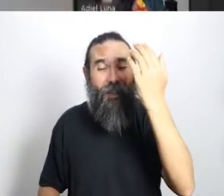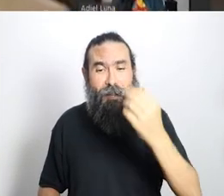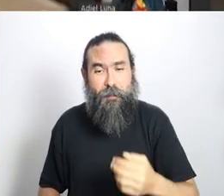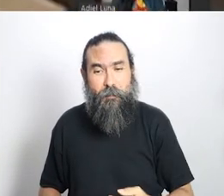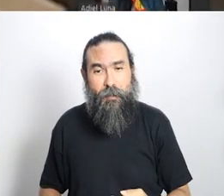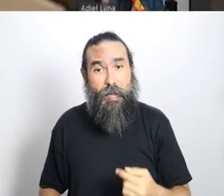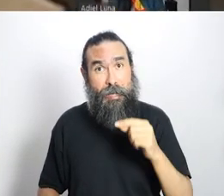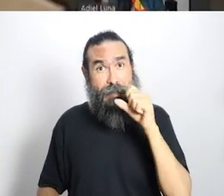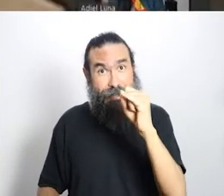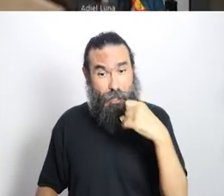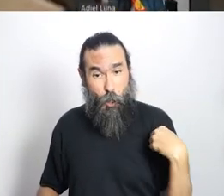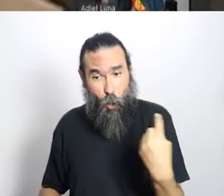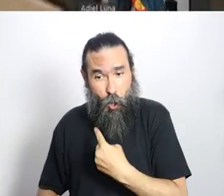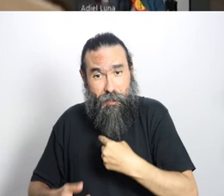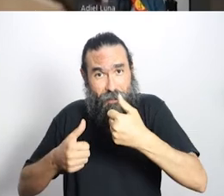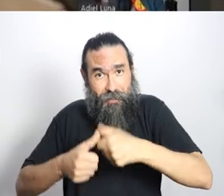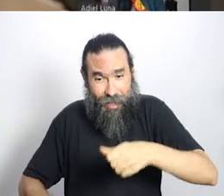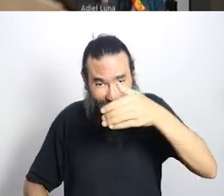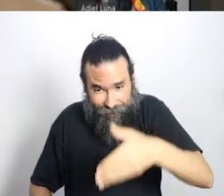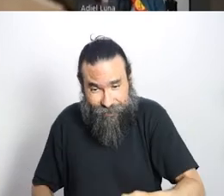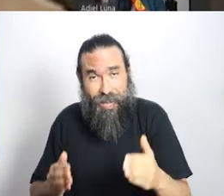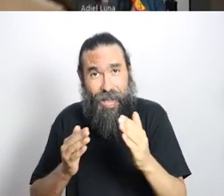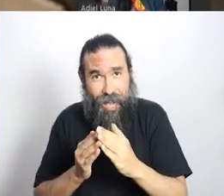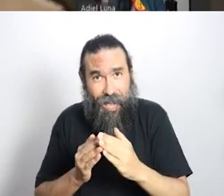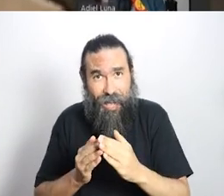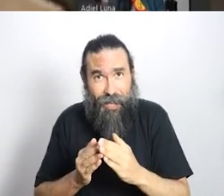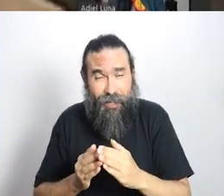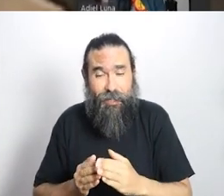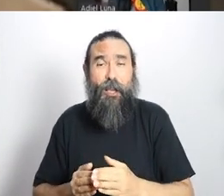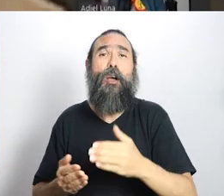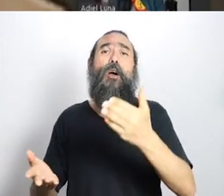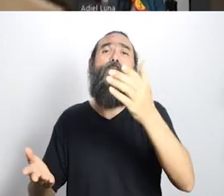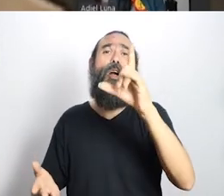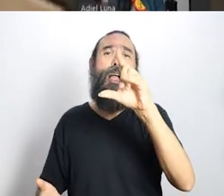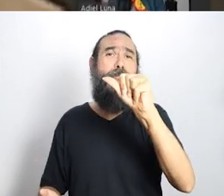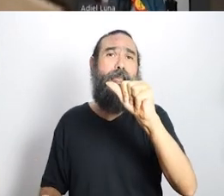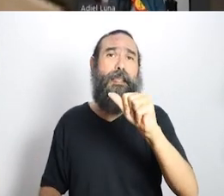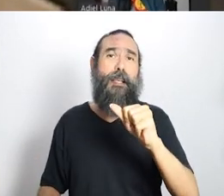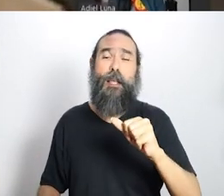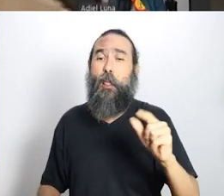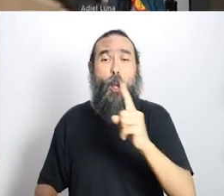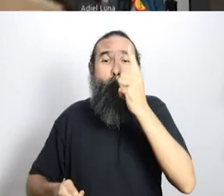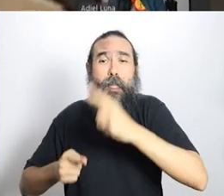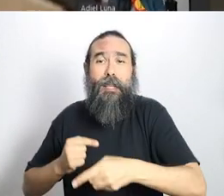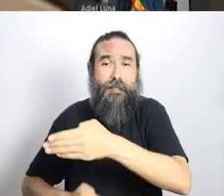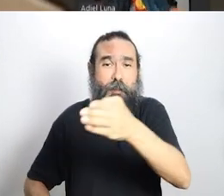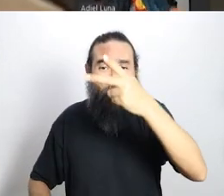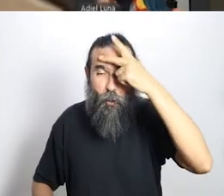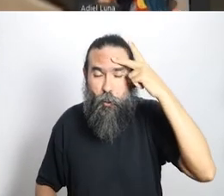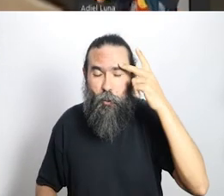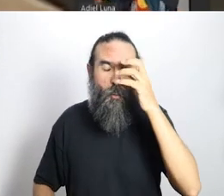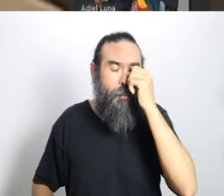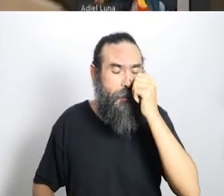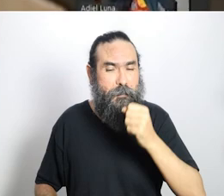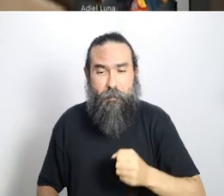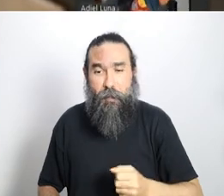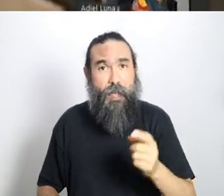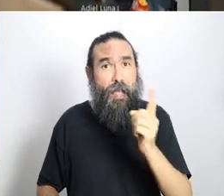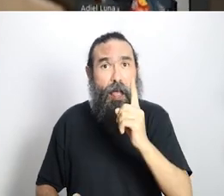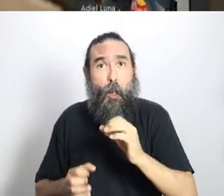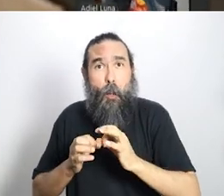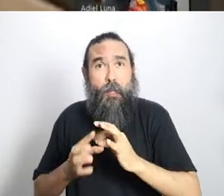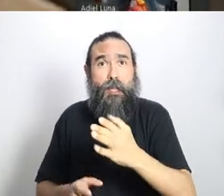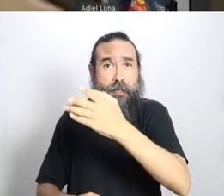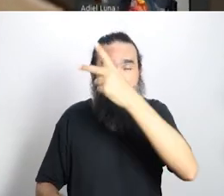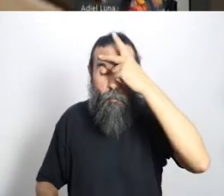Se nós ficar nesta casa, ô, Lia. Nós não deixamos esse povo dormir. Nós não deixamos